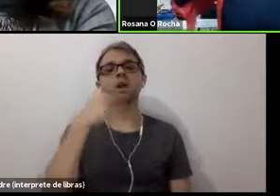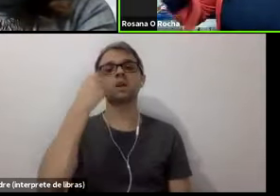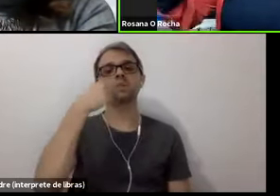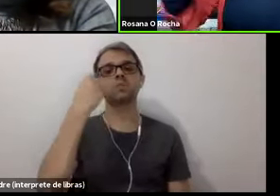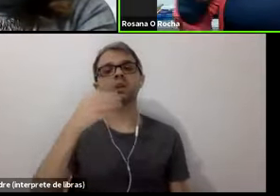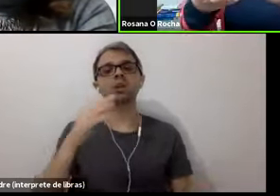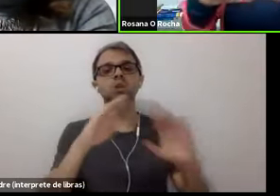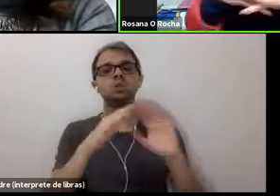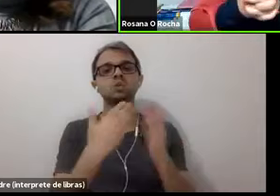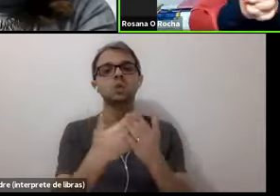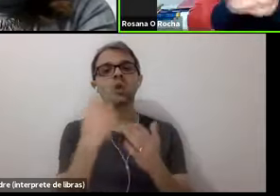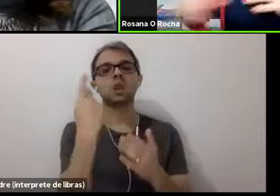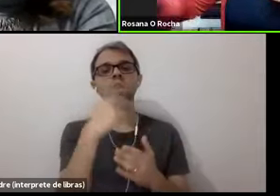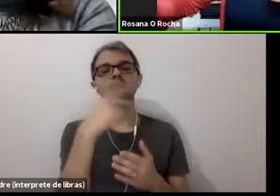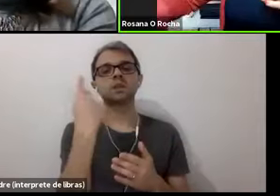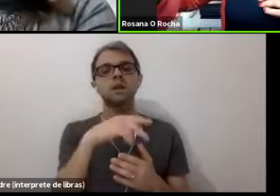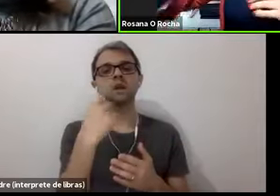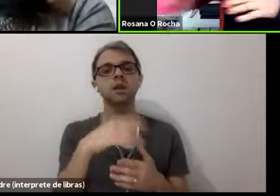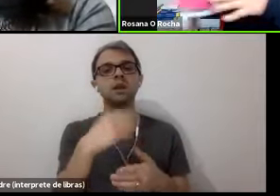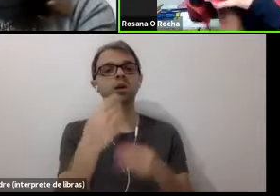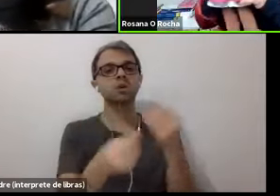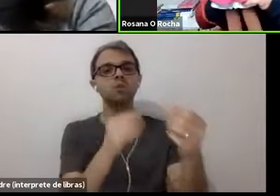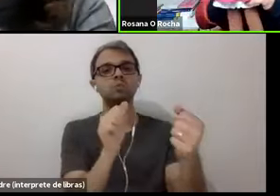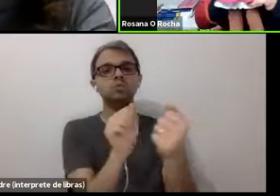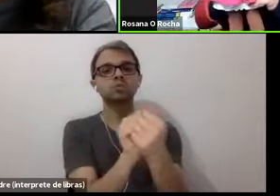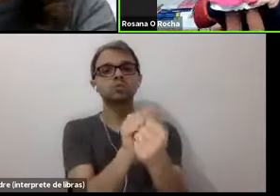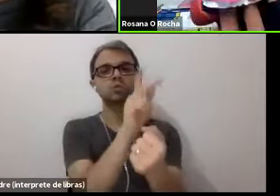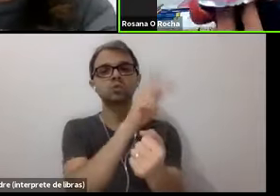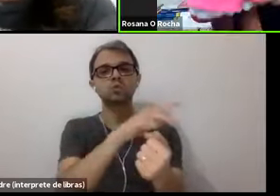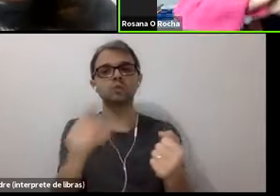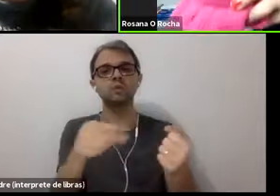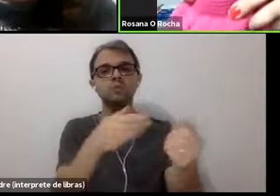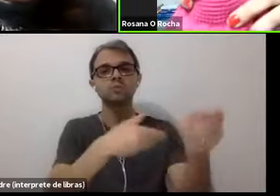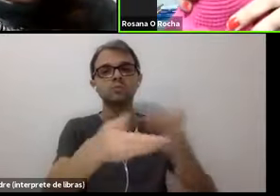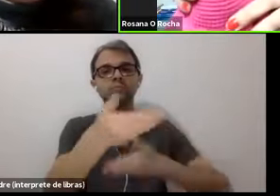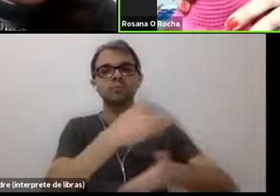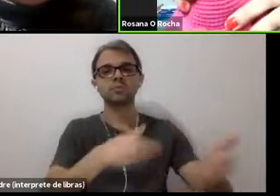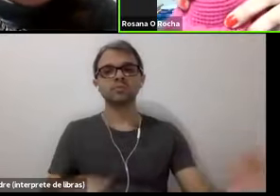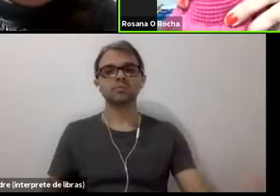desse acolhimento para os docentes. Cris, passo para você, tá?